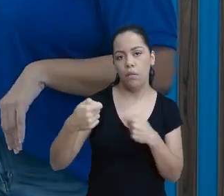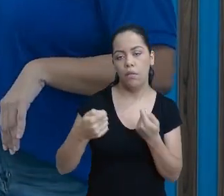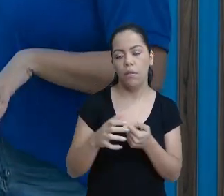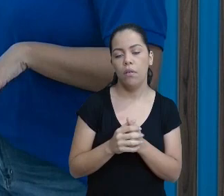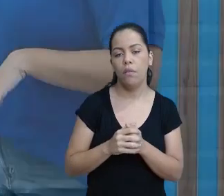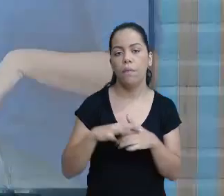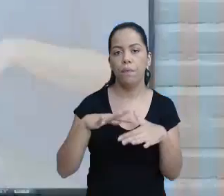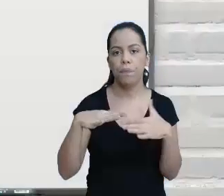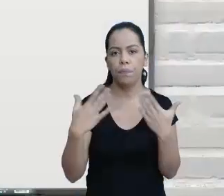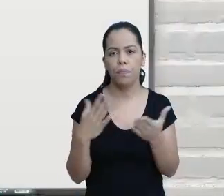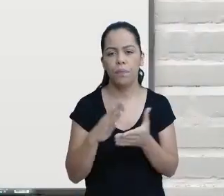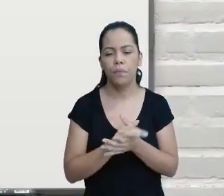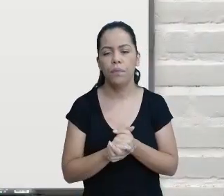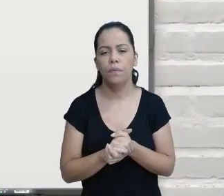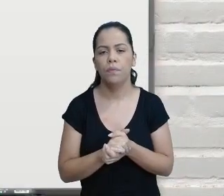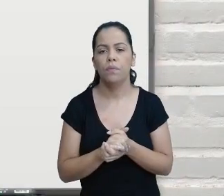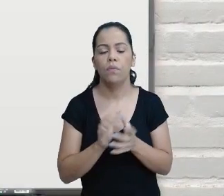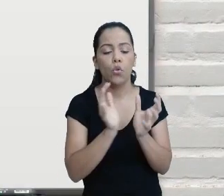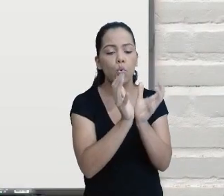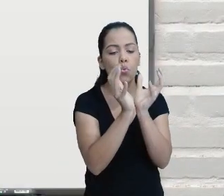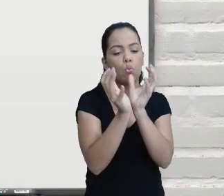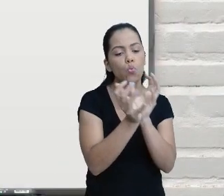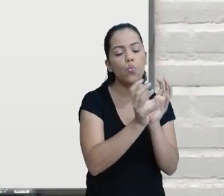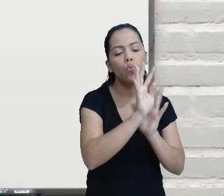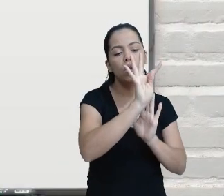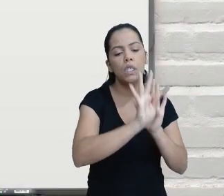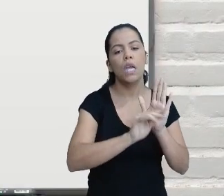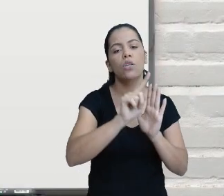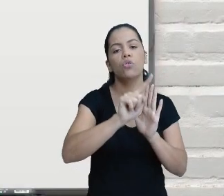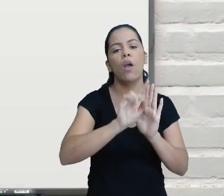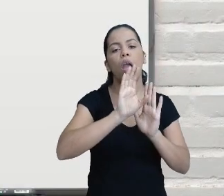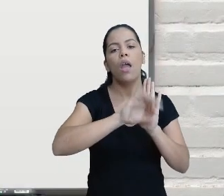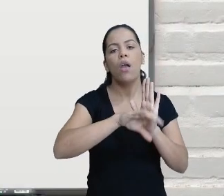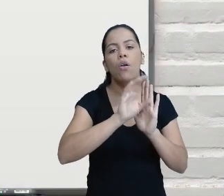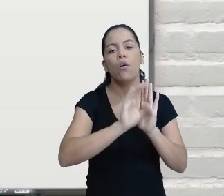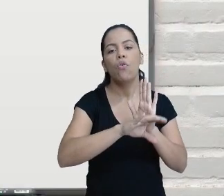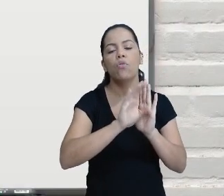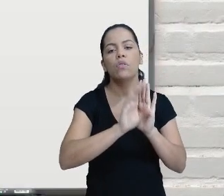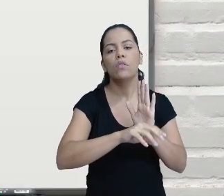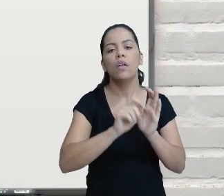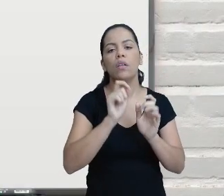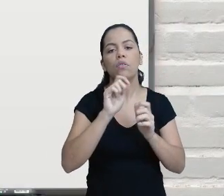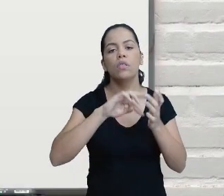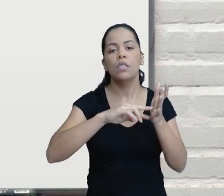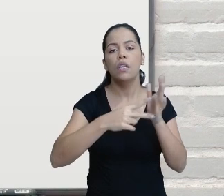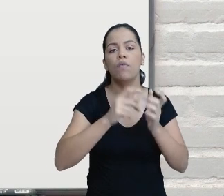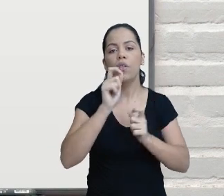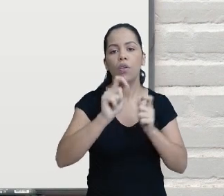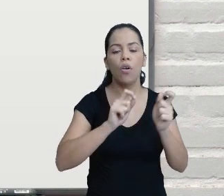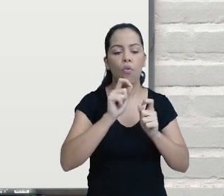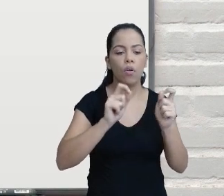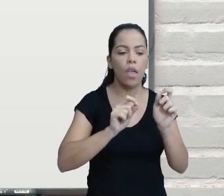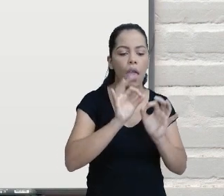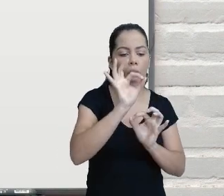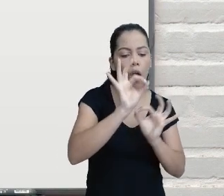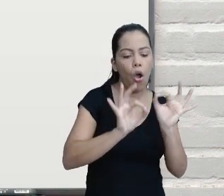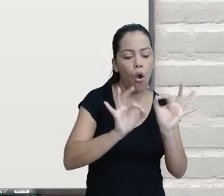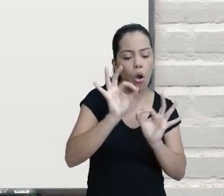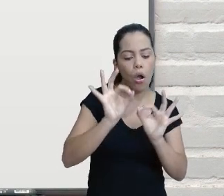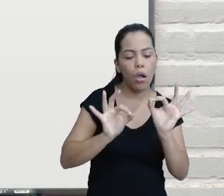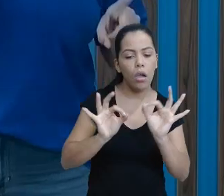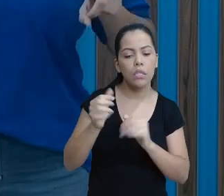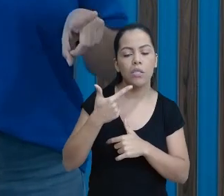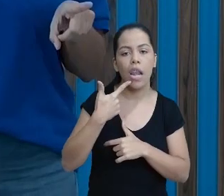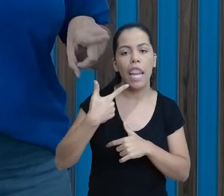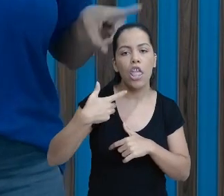Então, agrupamento textual é um conceito que se refere às estruturas linguísticas, objetivos e